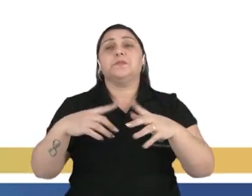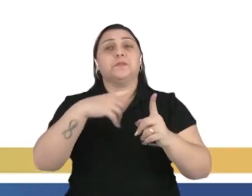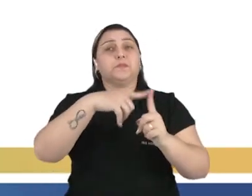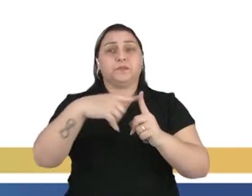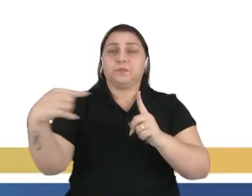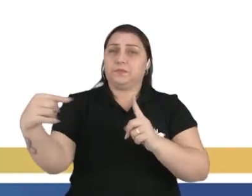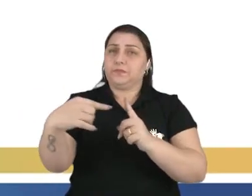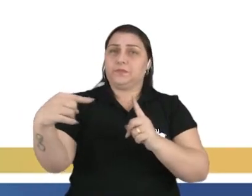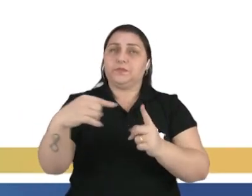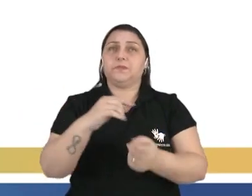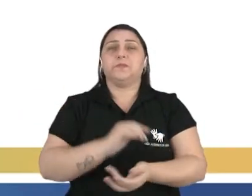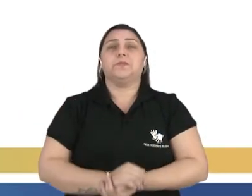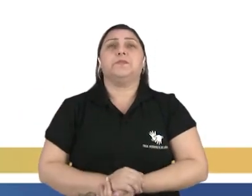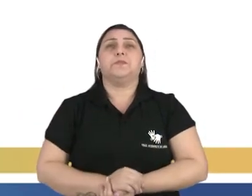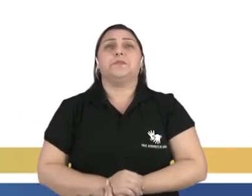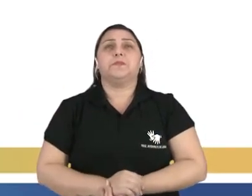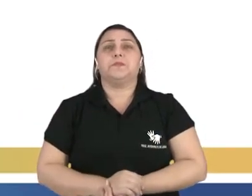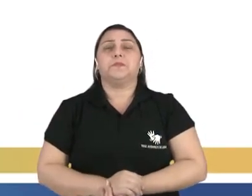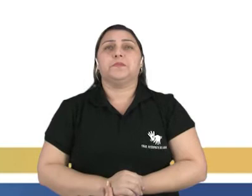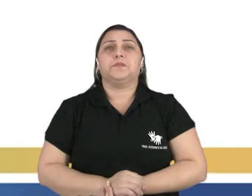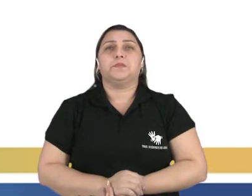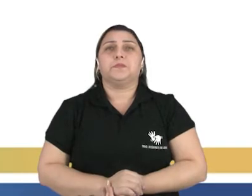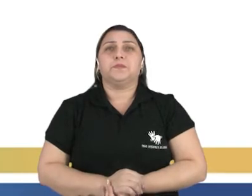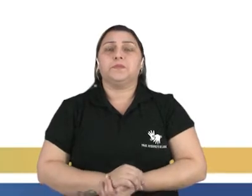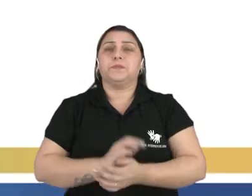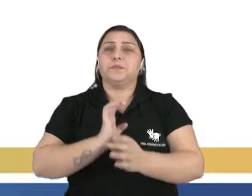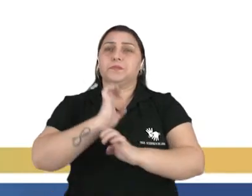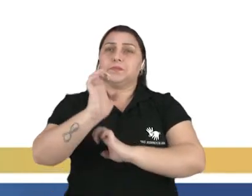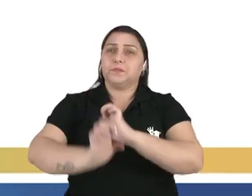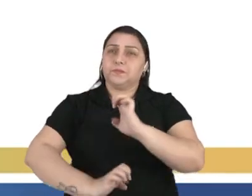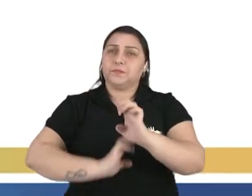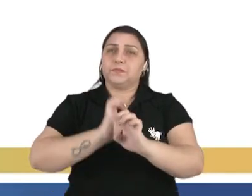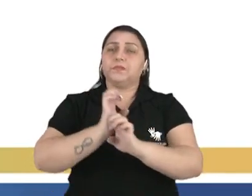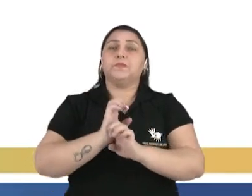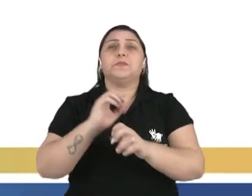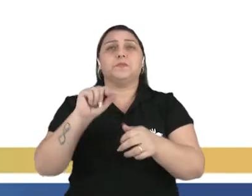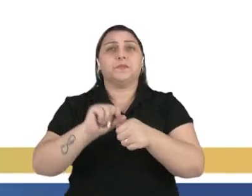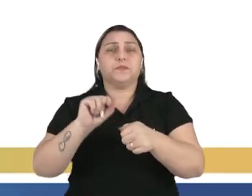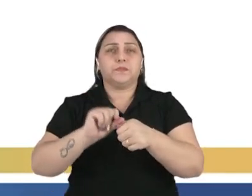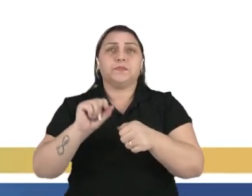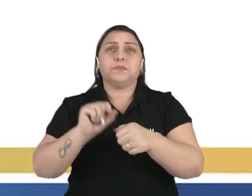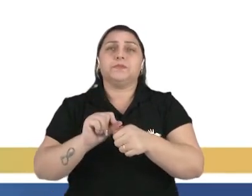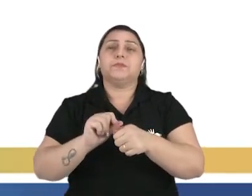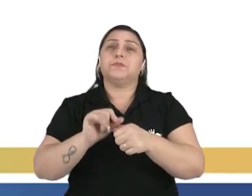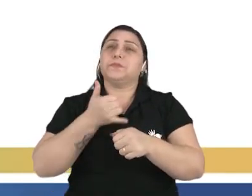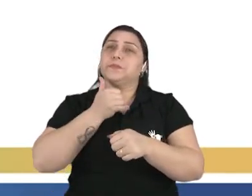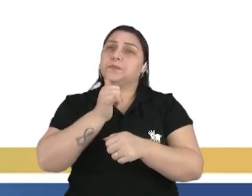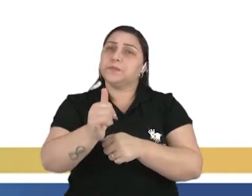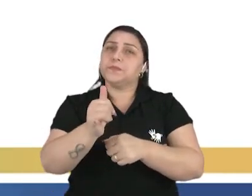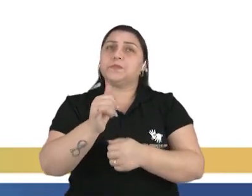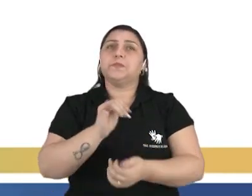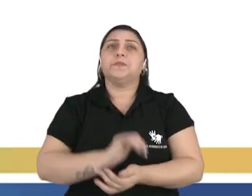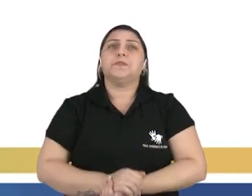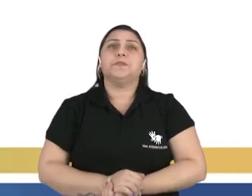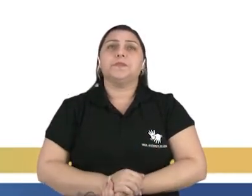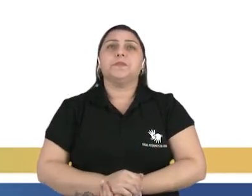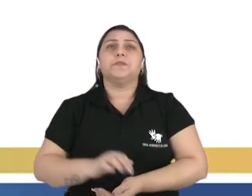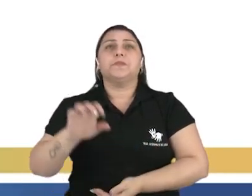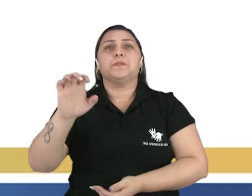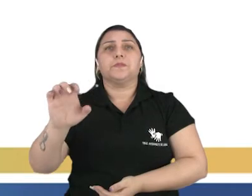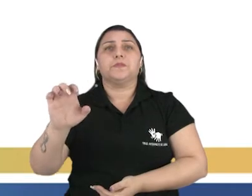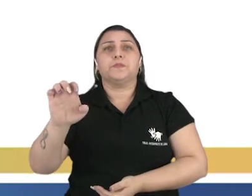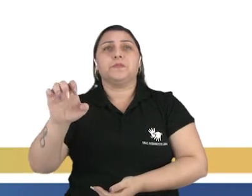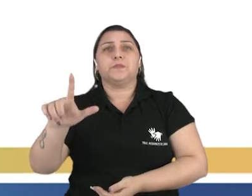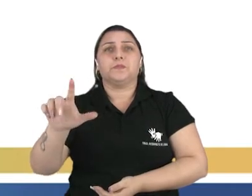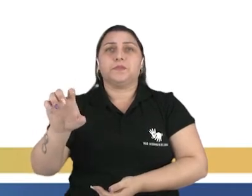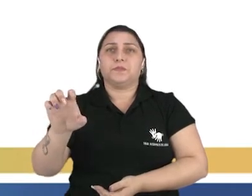elétrica, que são as cargas elétricas dos elétrons, né, vão produzir aqui a eletricidade. Então, aí o